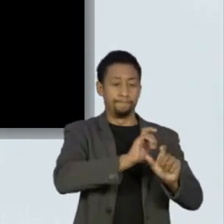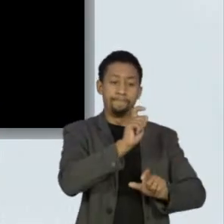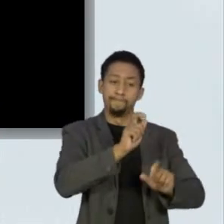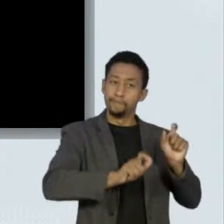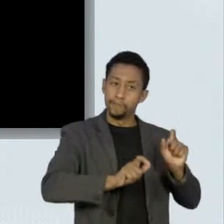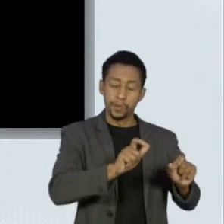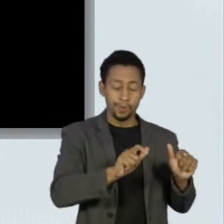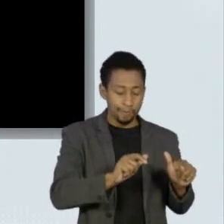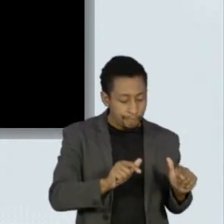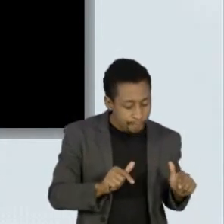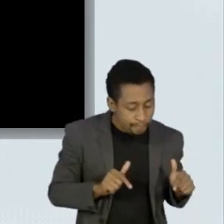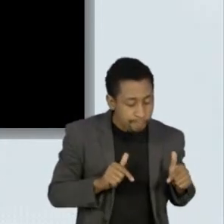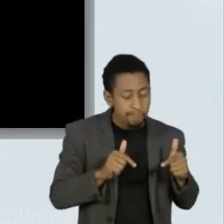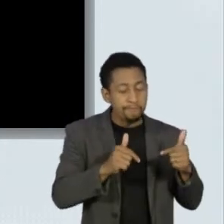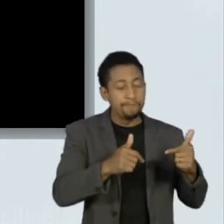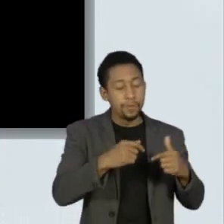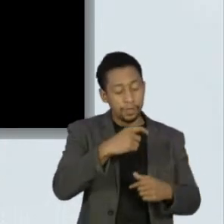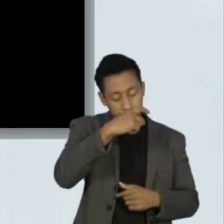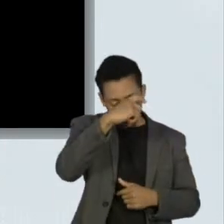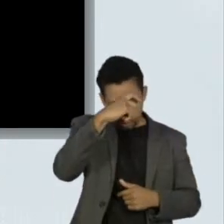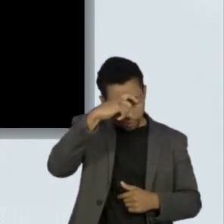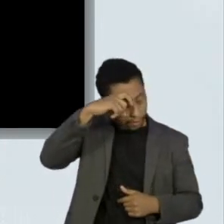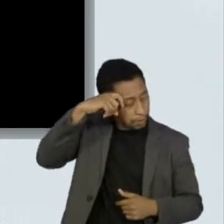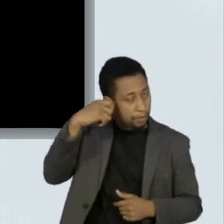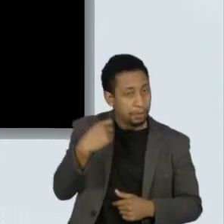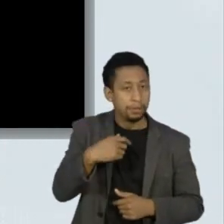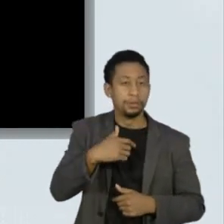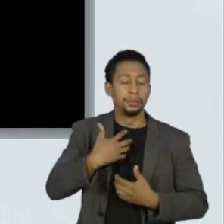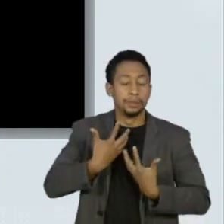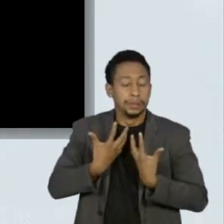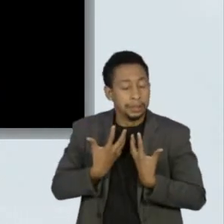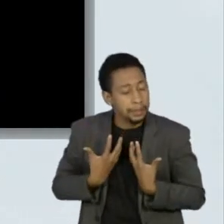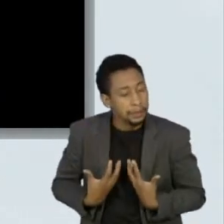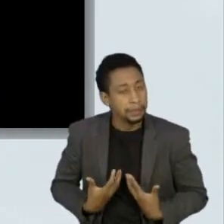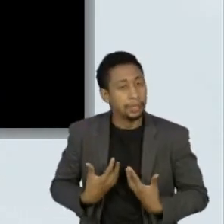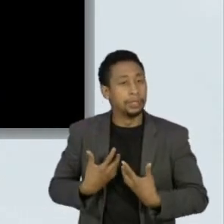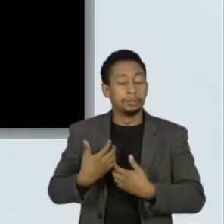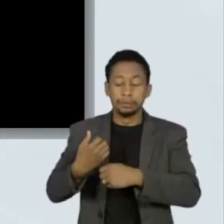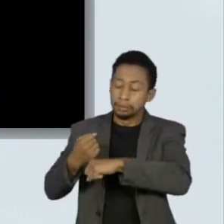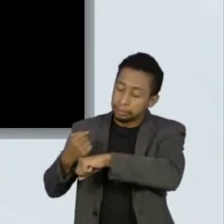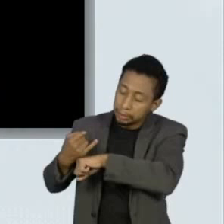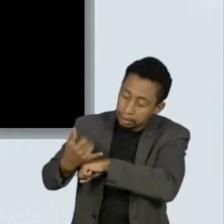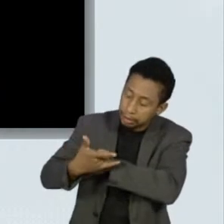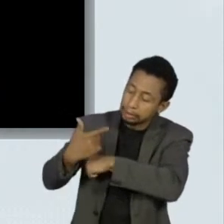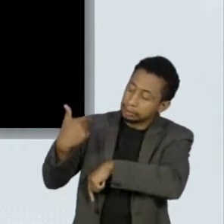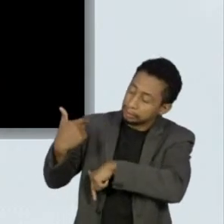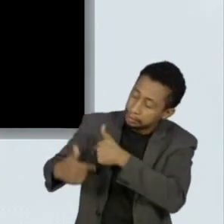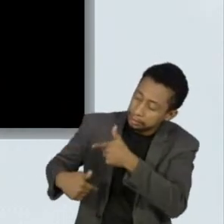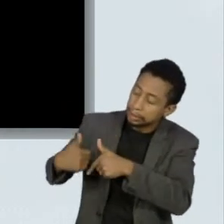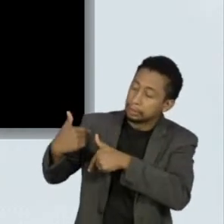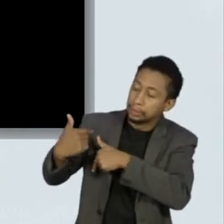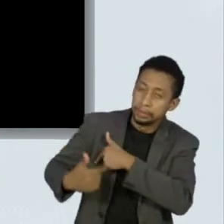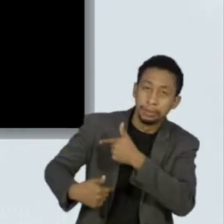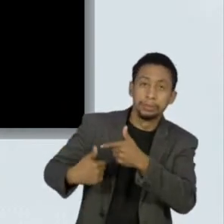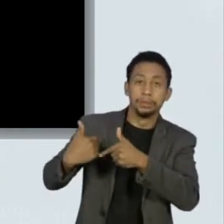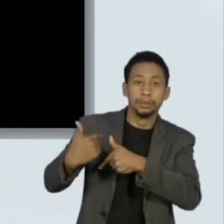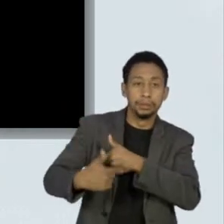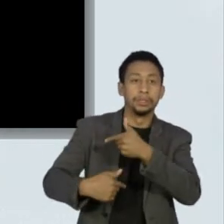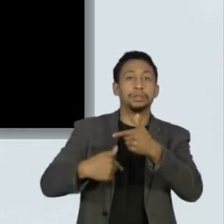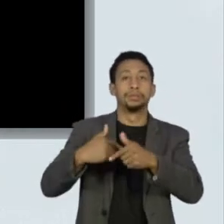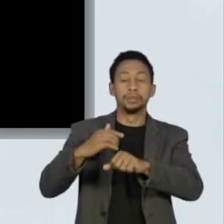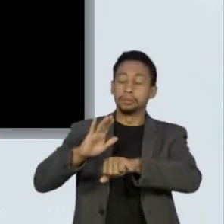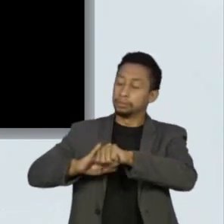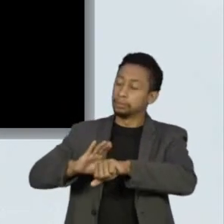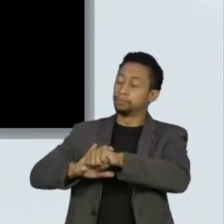muito cansaço, exaustão, noites de sono de muitas pessoas que investiram esse